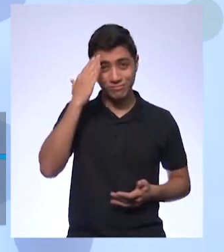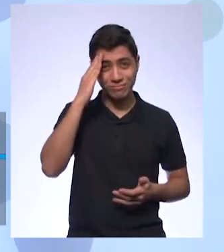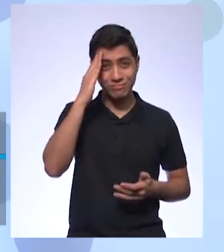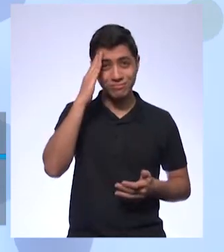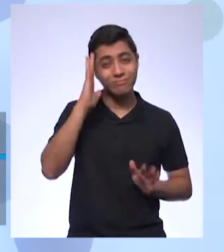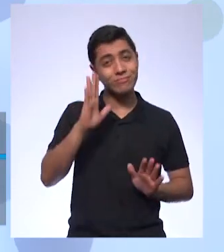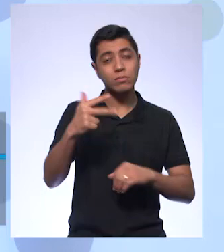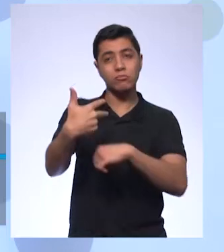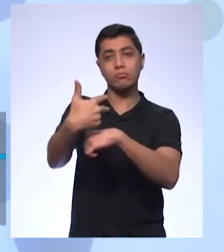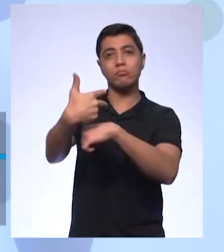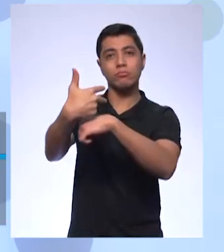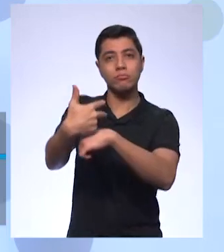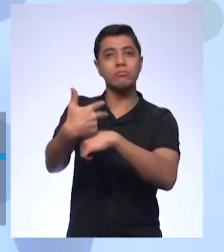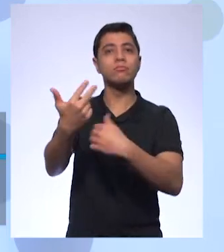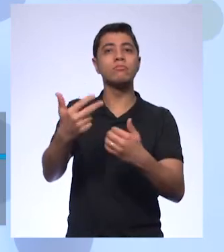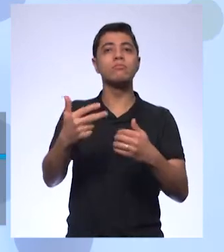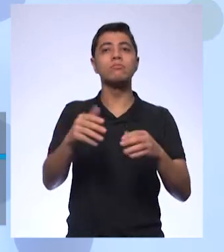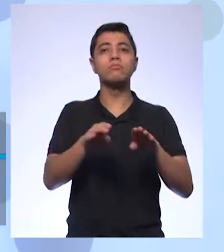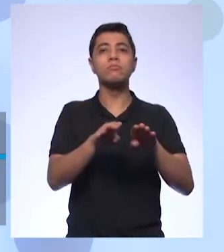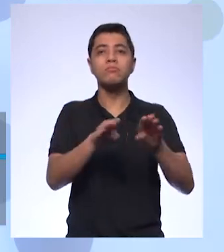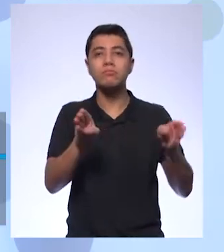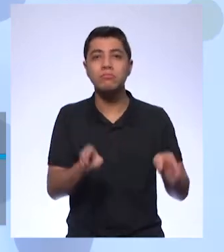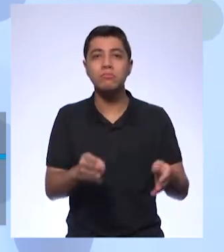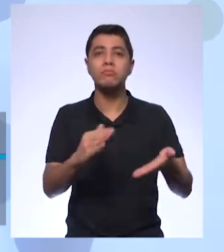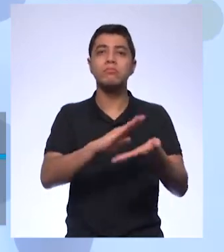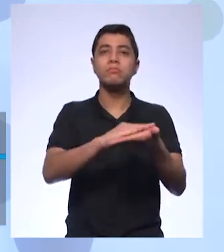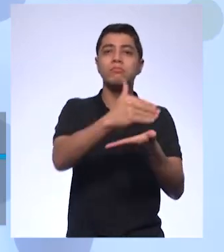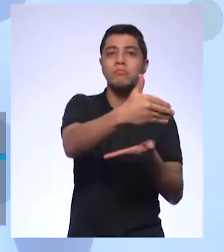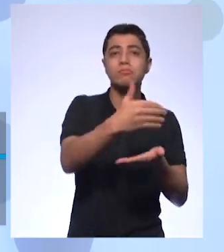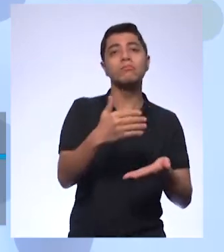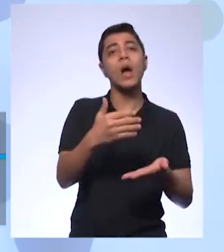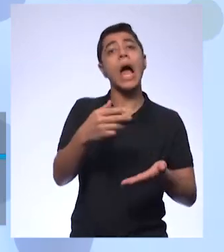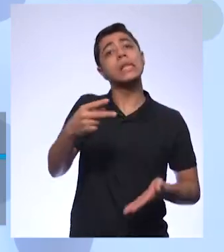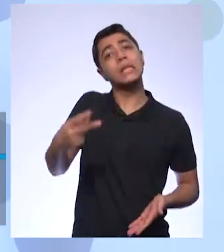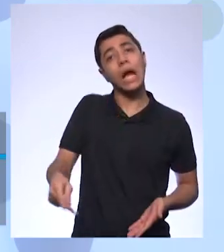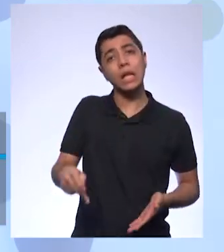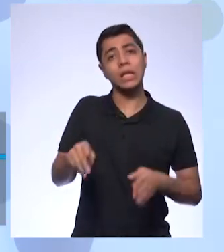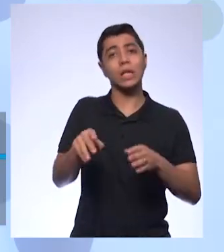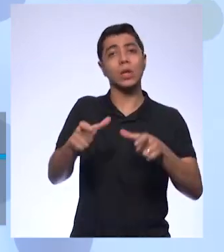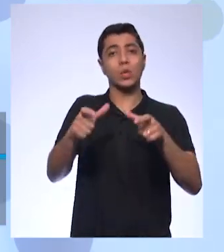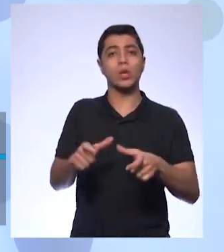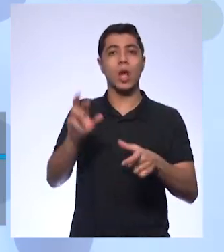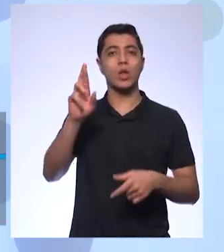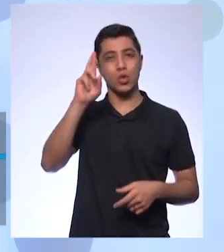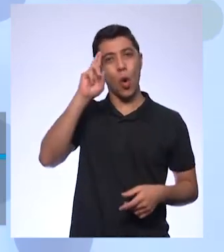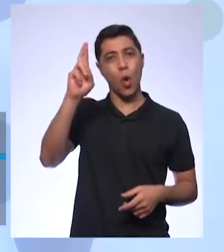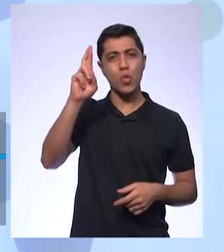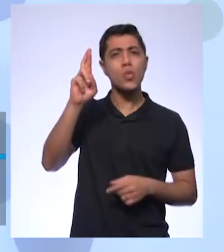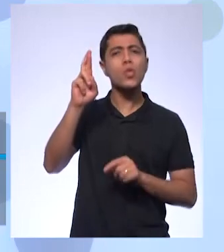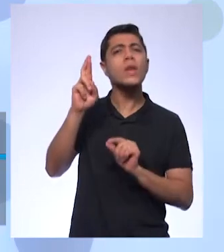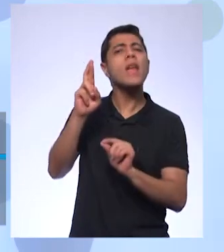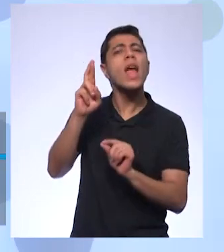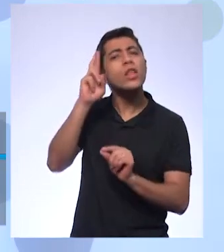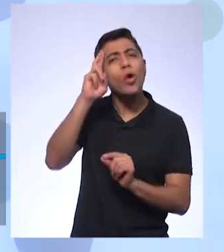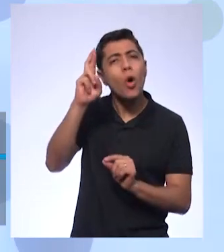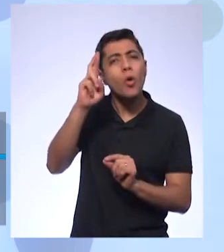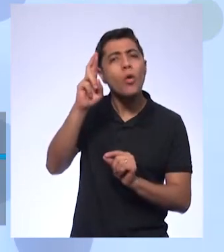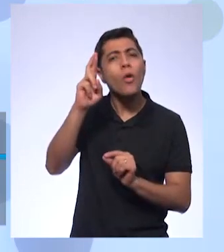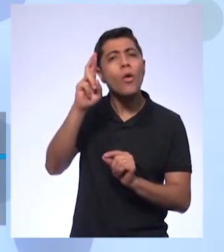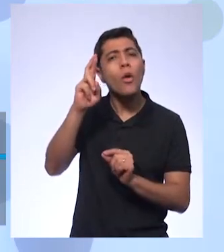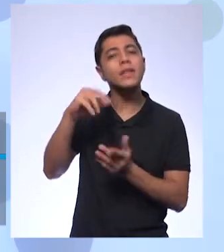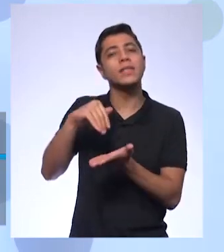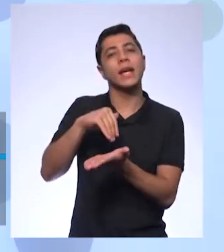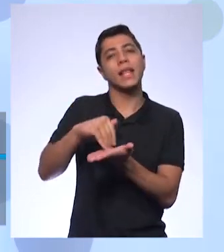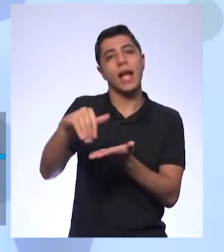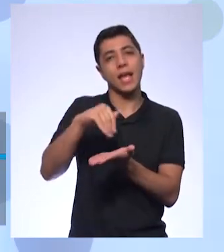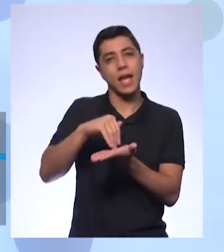ao dono do meio de produção aqui. No nosso caso, né, professor, a própria Secretaria da Educação que fornece, né, Sim.